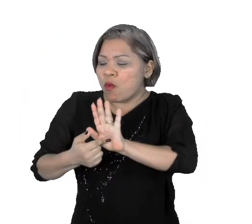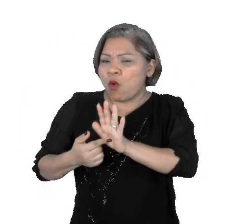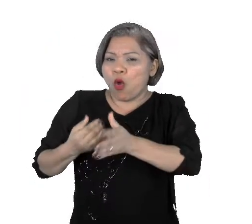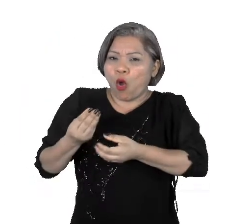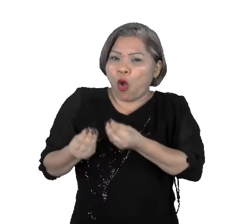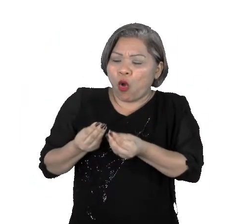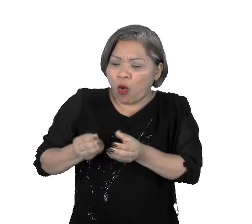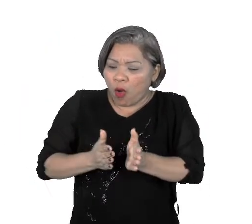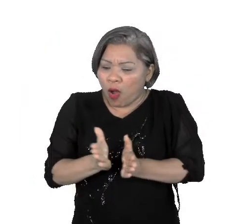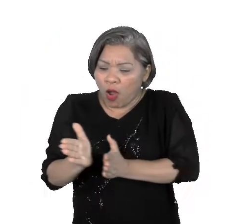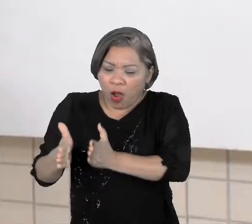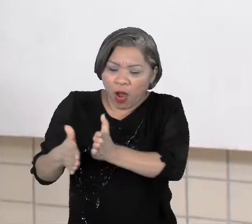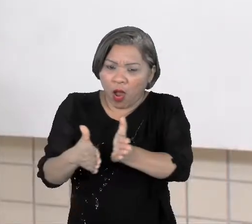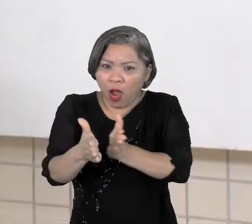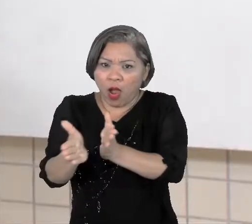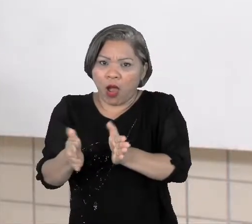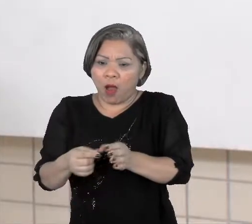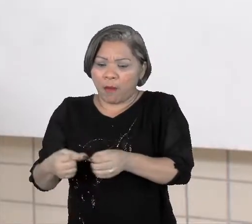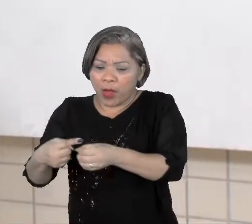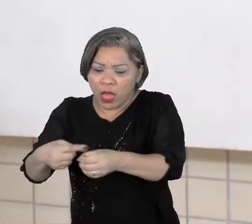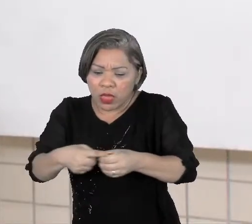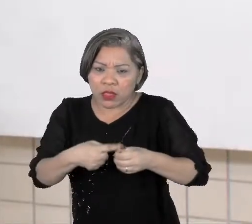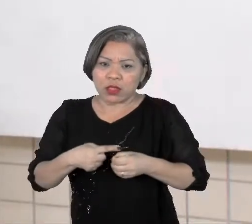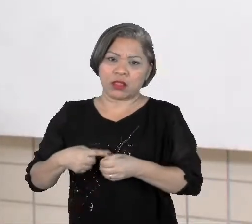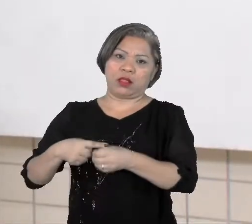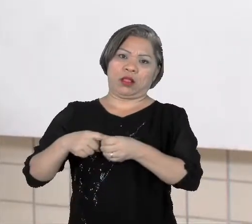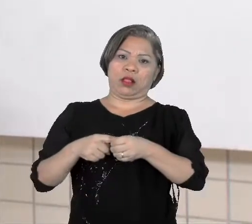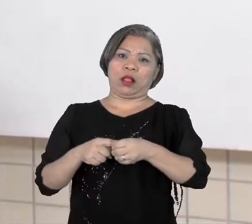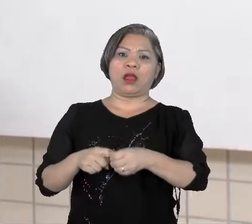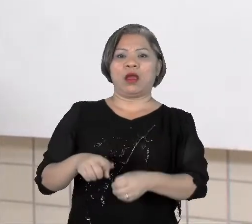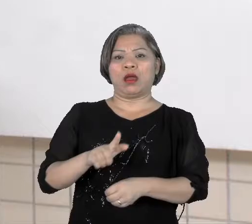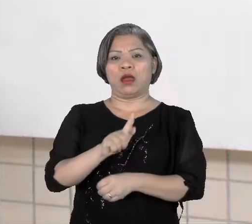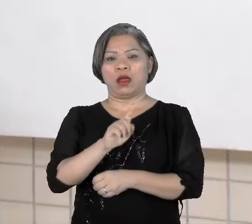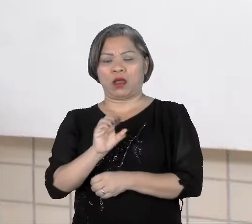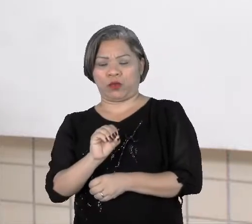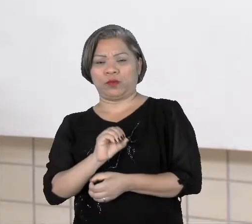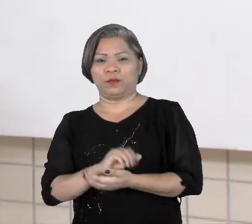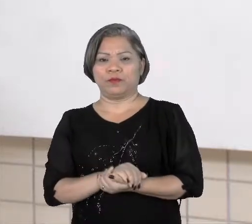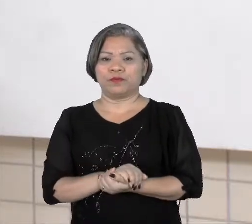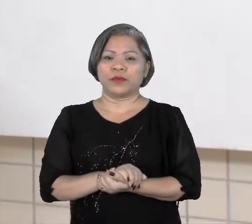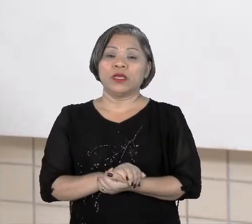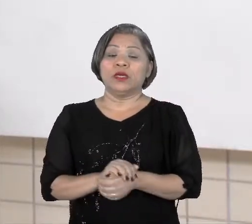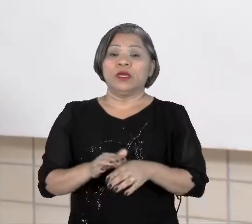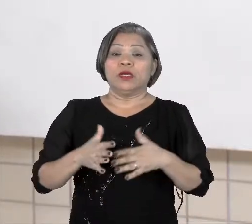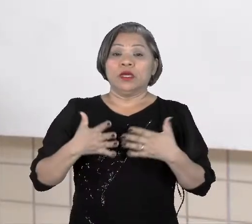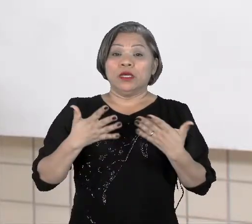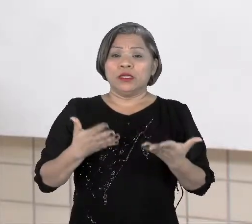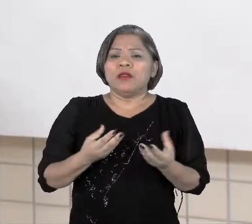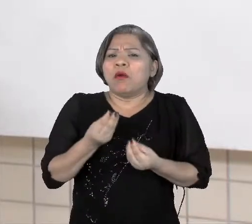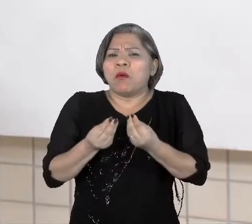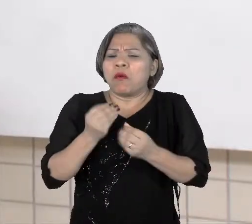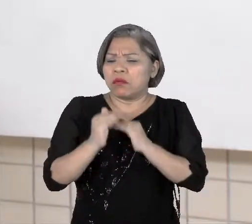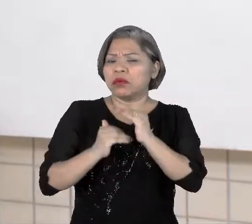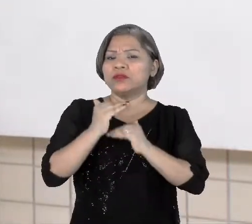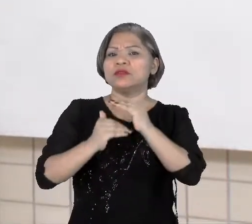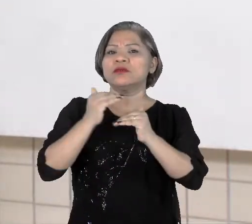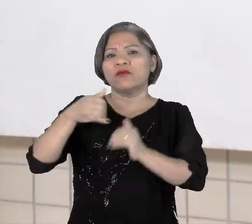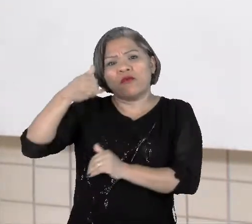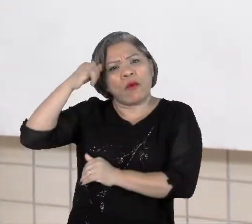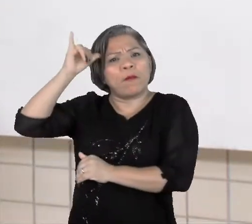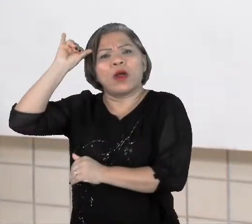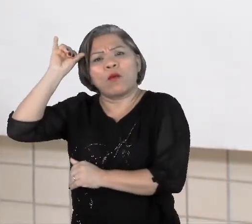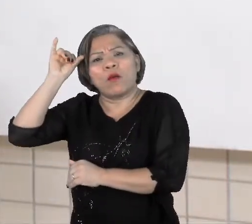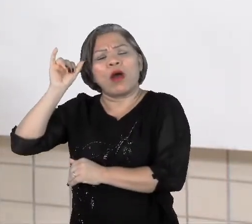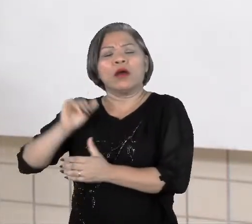do norte goiano. Então, professor, quais fatores que possibilitou o desenvolvimento da pecuária no norte goiano? O primeiro fator